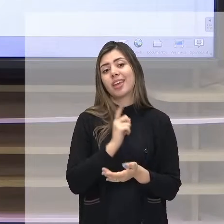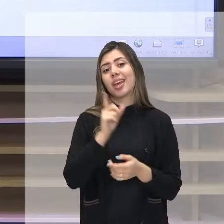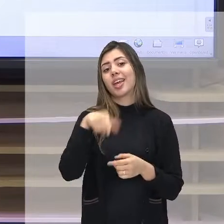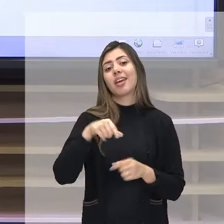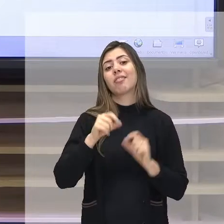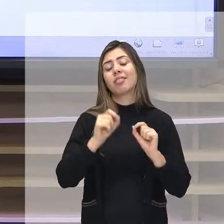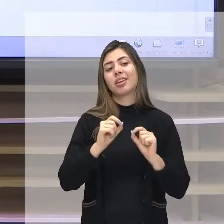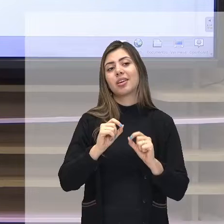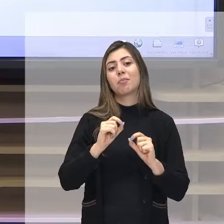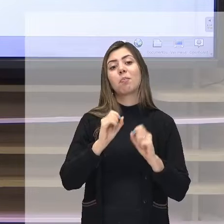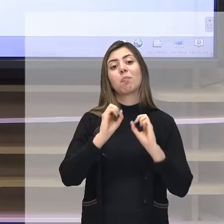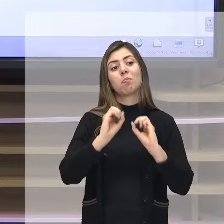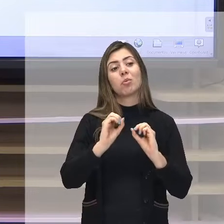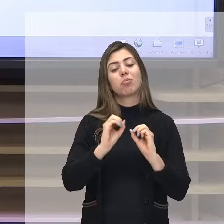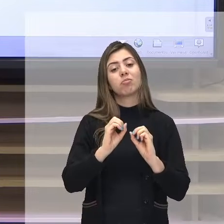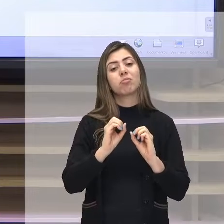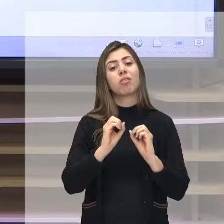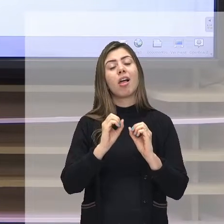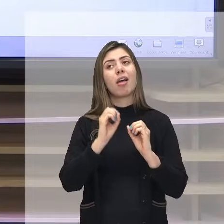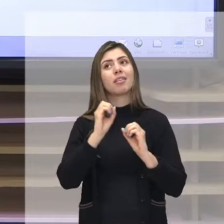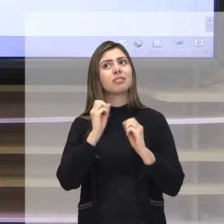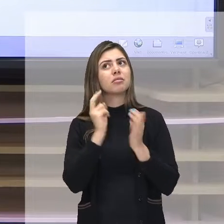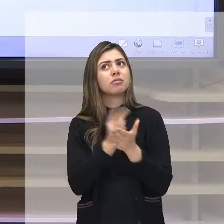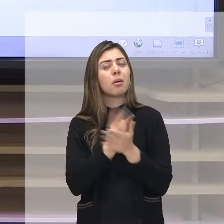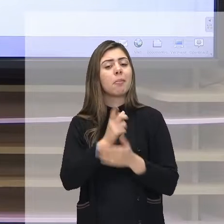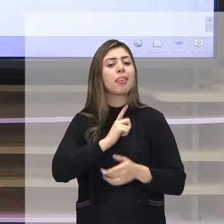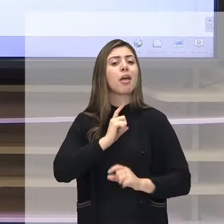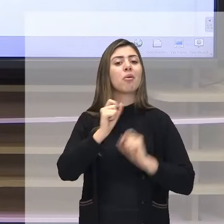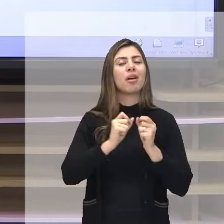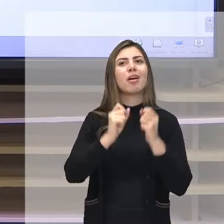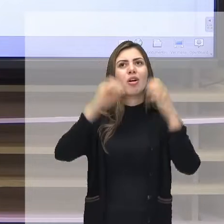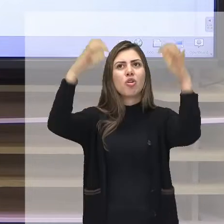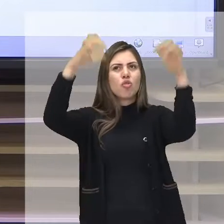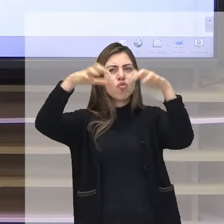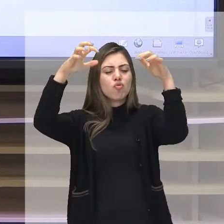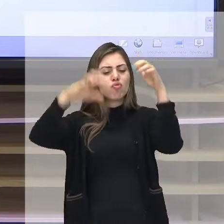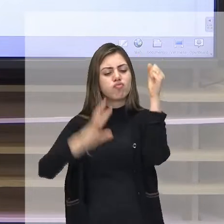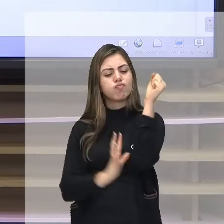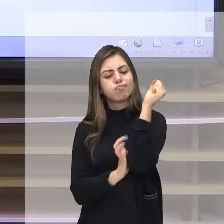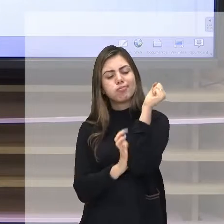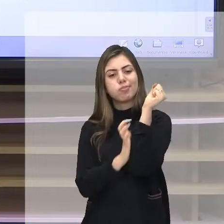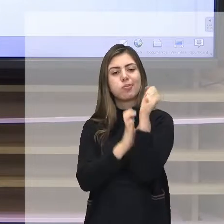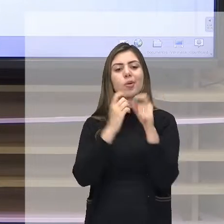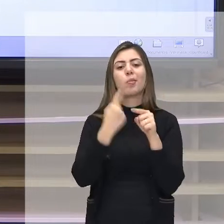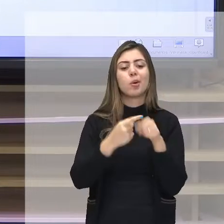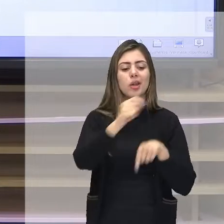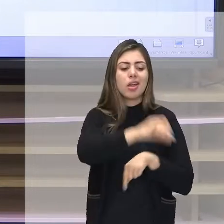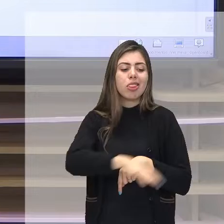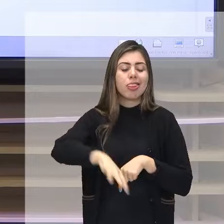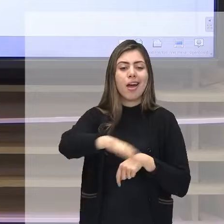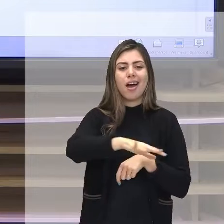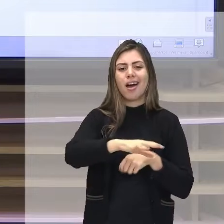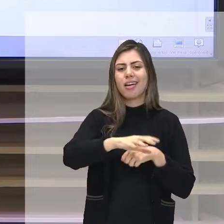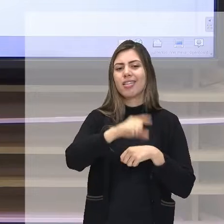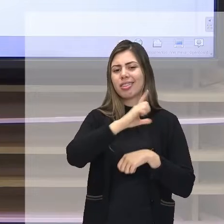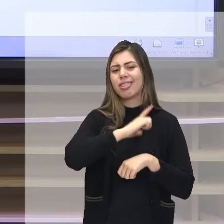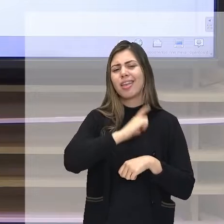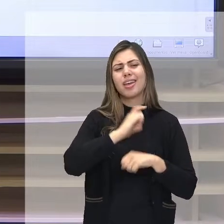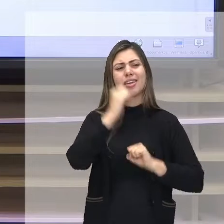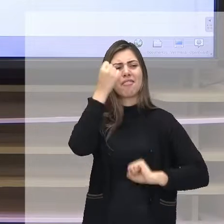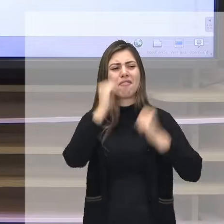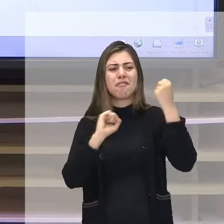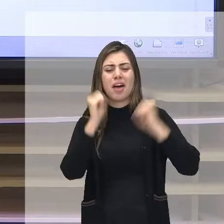chuva ácida em locais onde a gente tem uma grande quantidade de indústrias, porque a gente sabe que